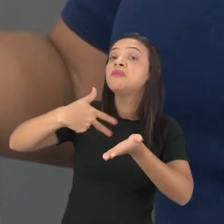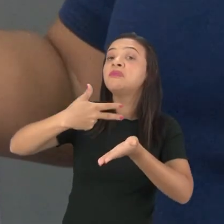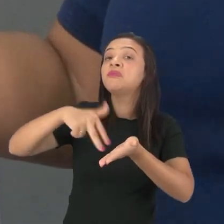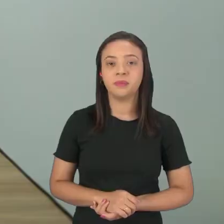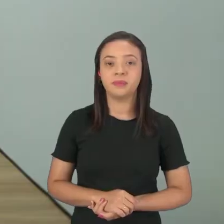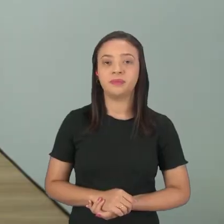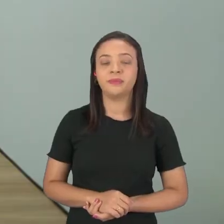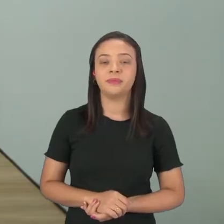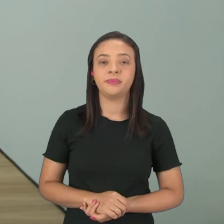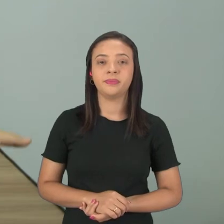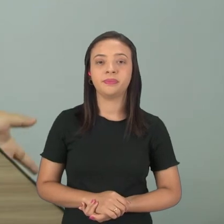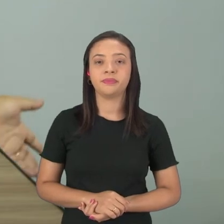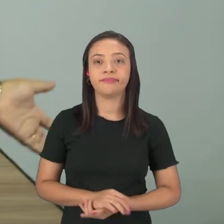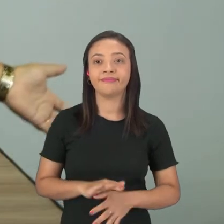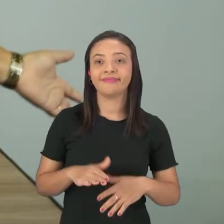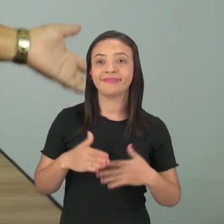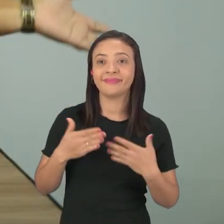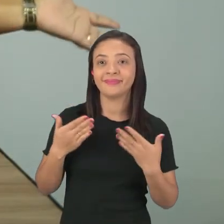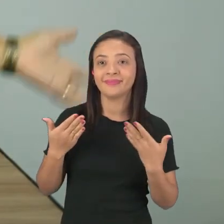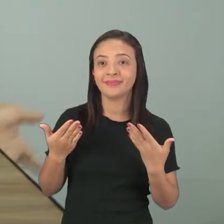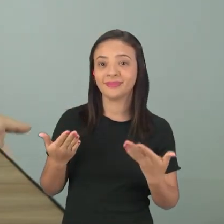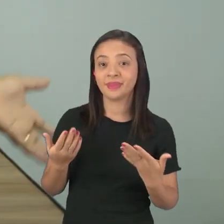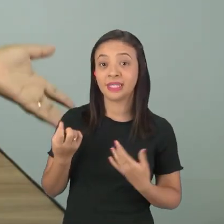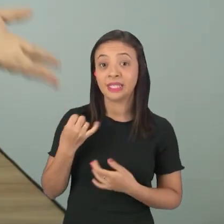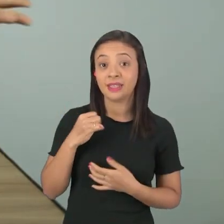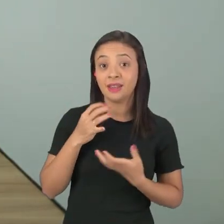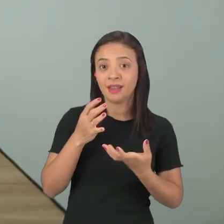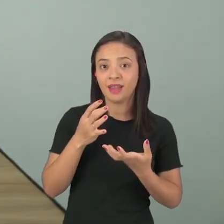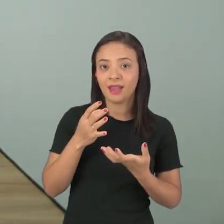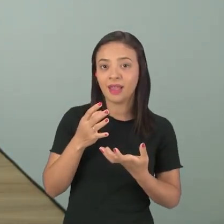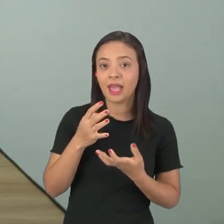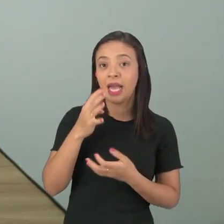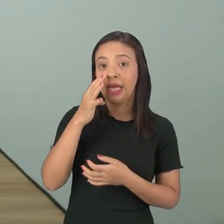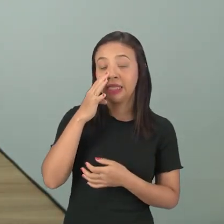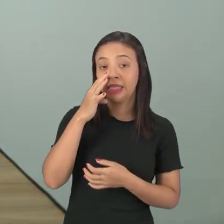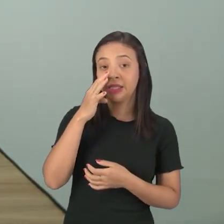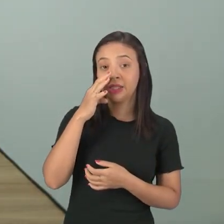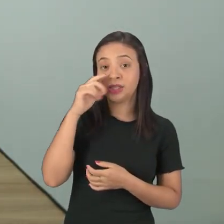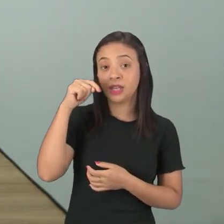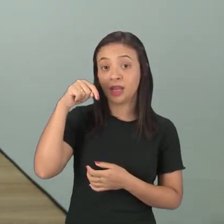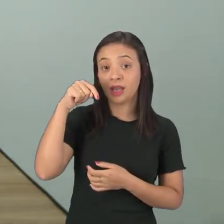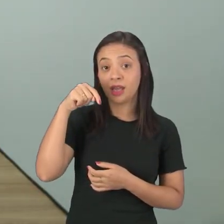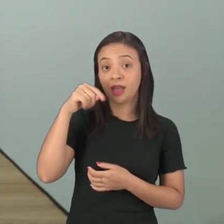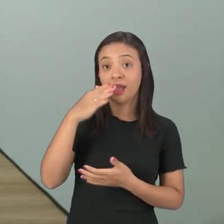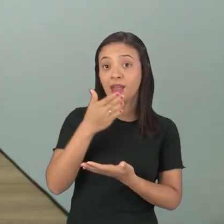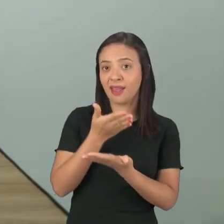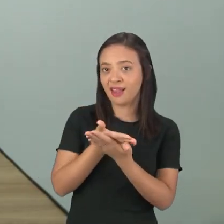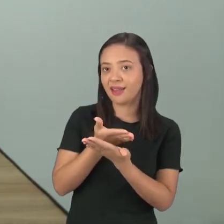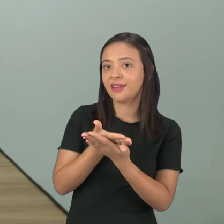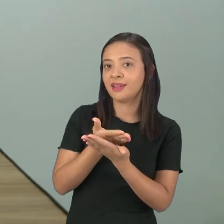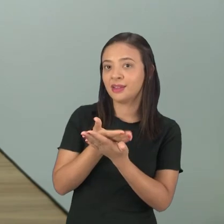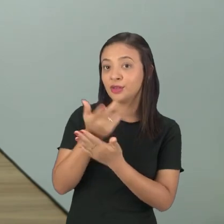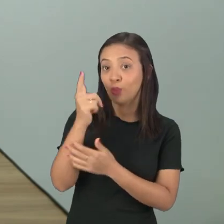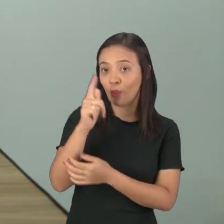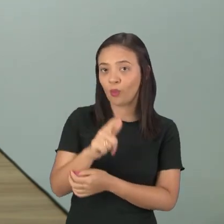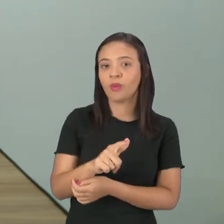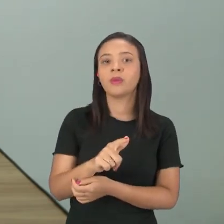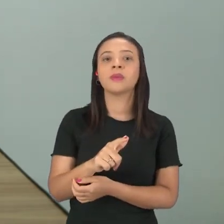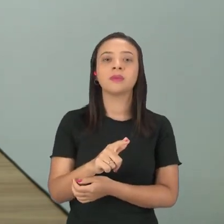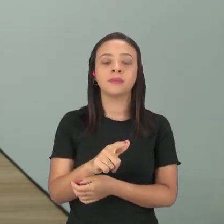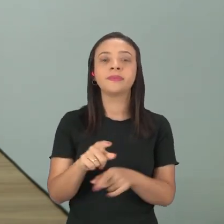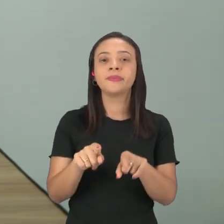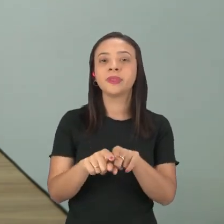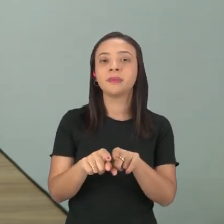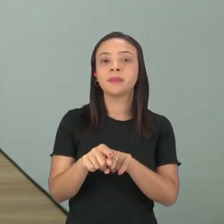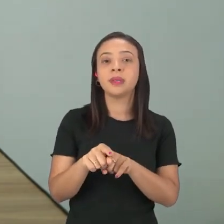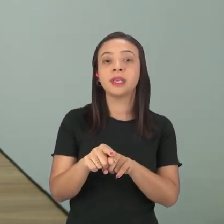Dança ai se vocês quiserem Rever essa essa aula rever esse